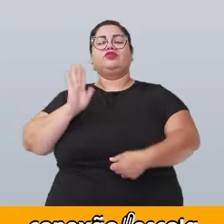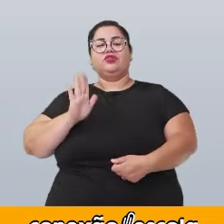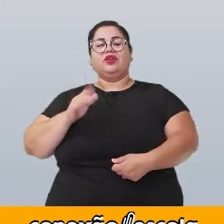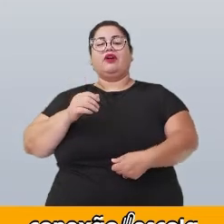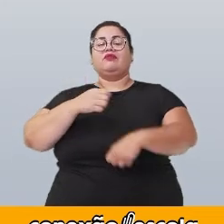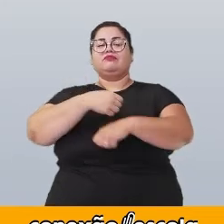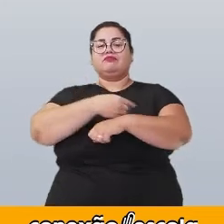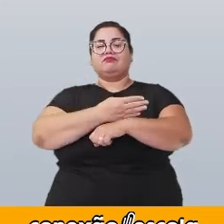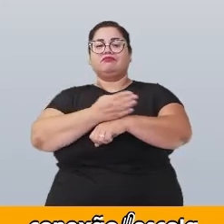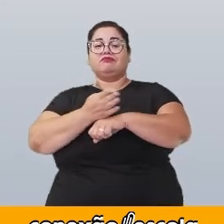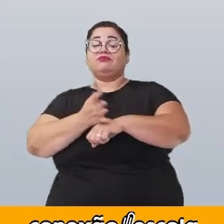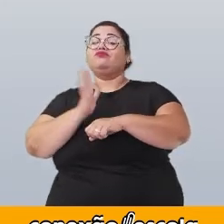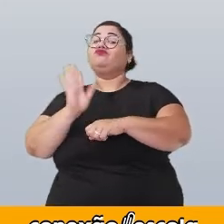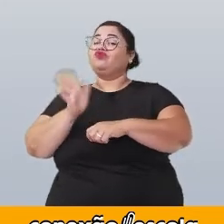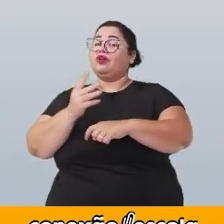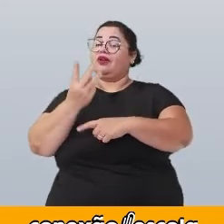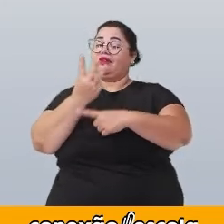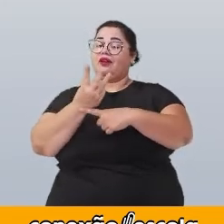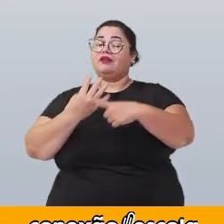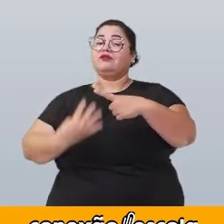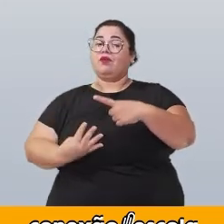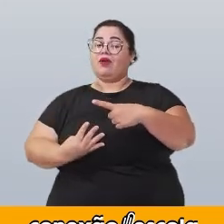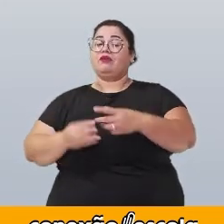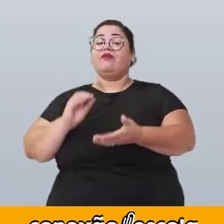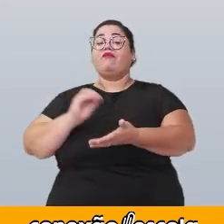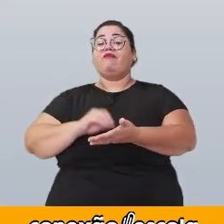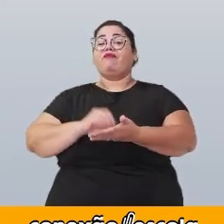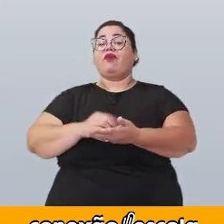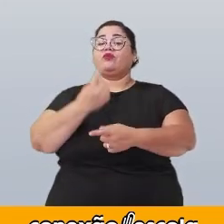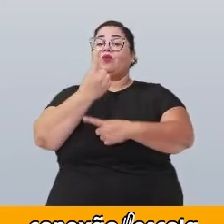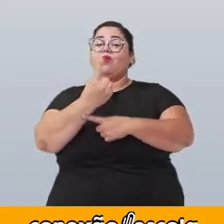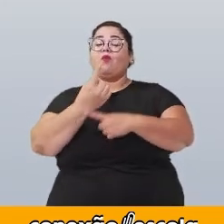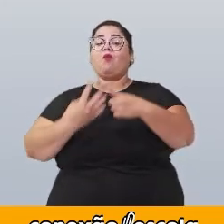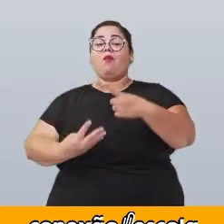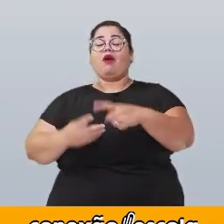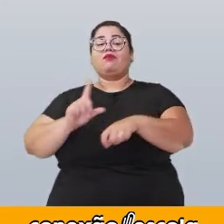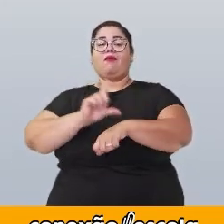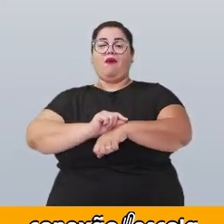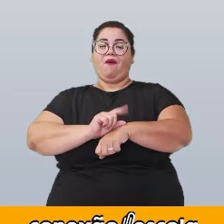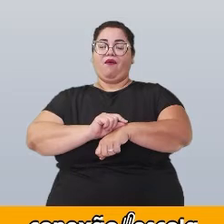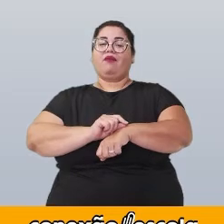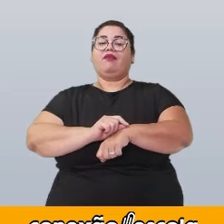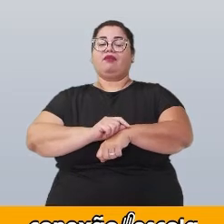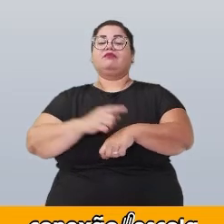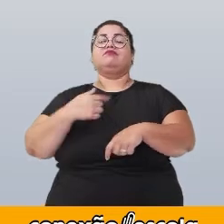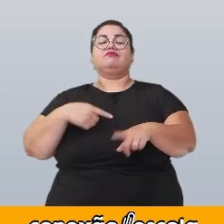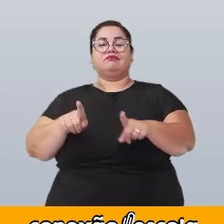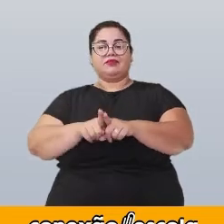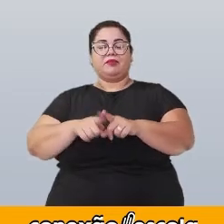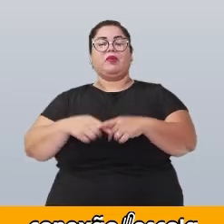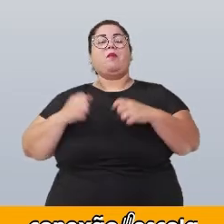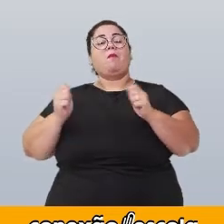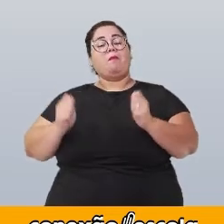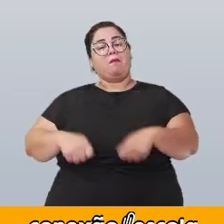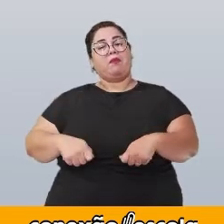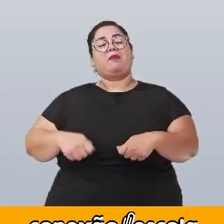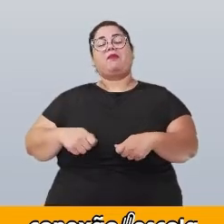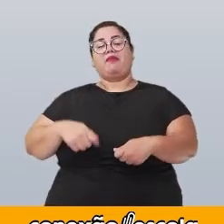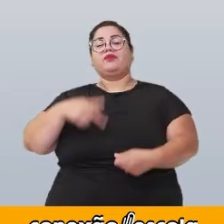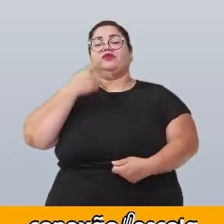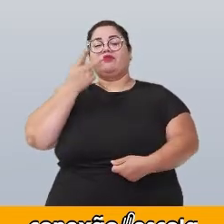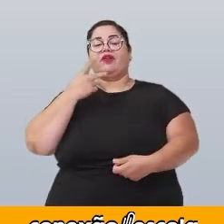passaram-se 3/4. Então, falta 1/4 dessa hora, que eu também posso dizer